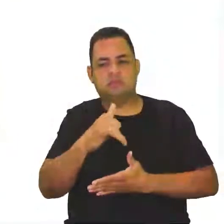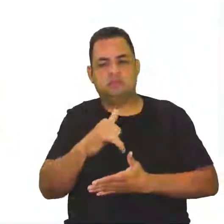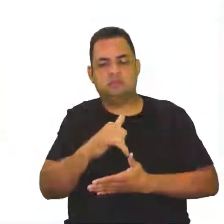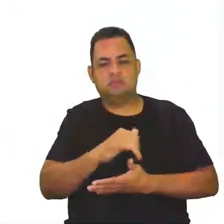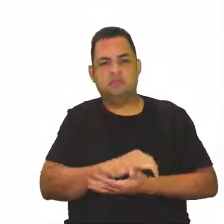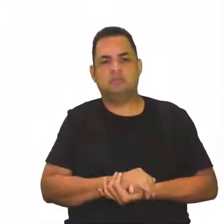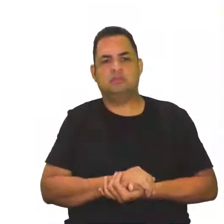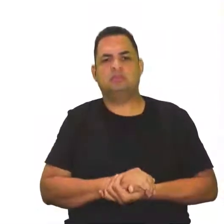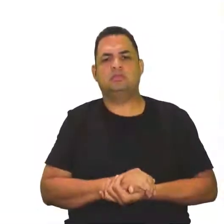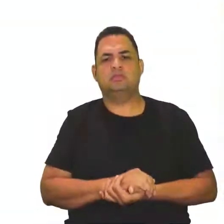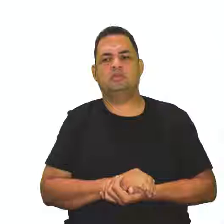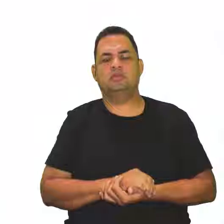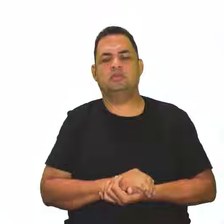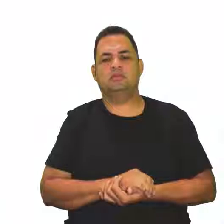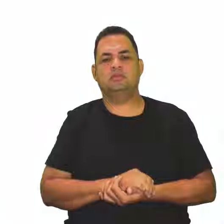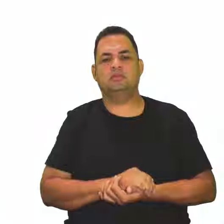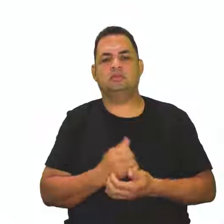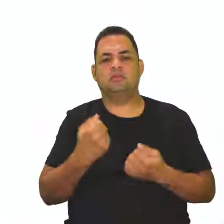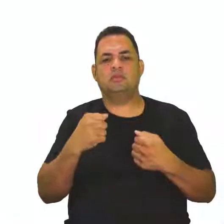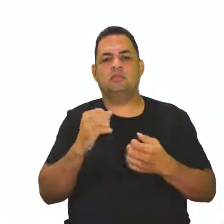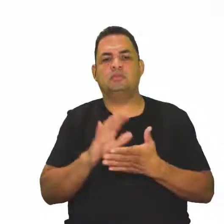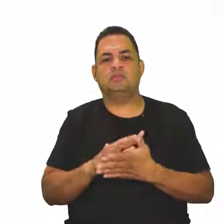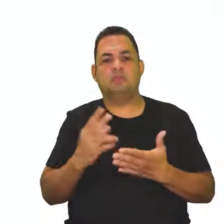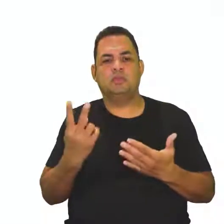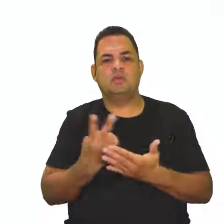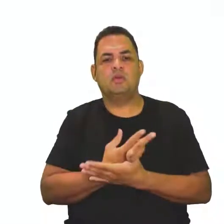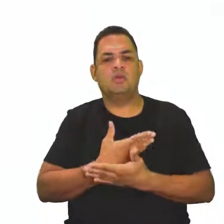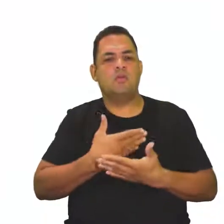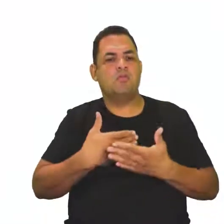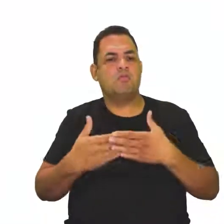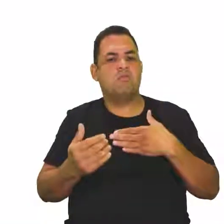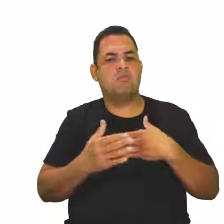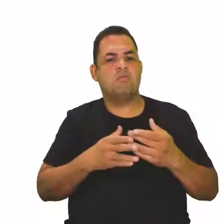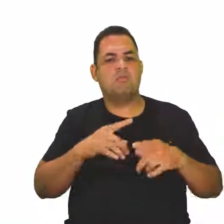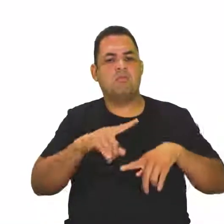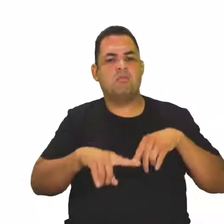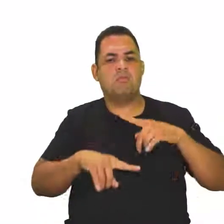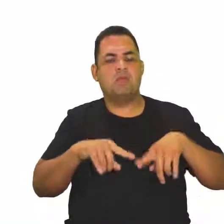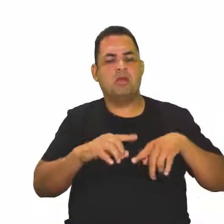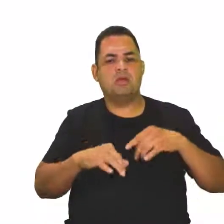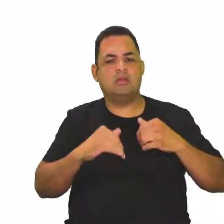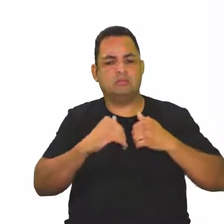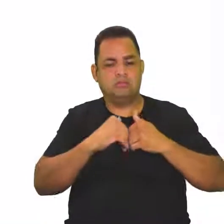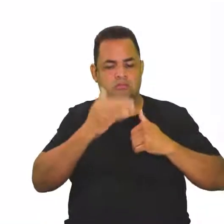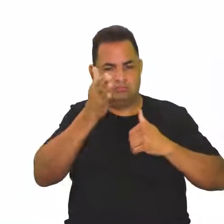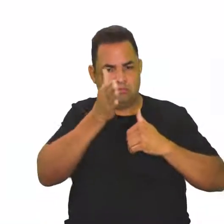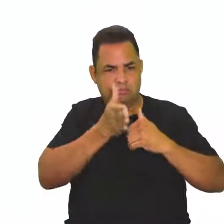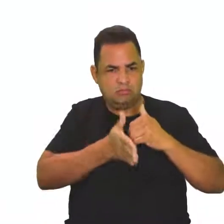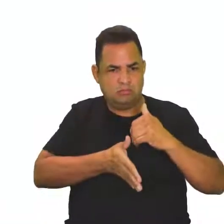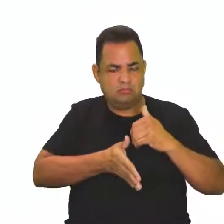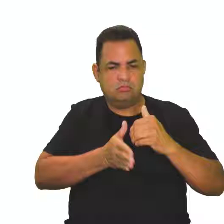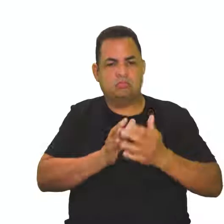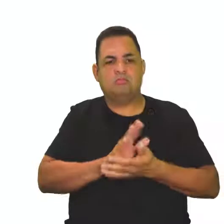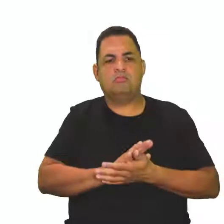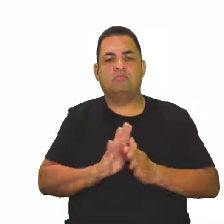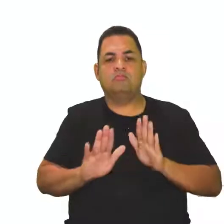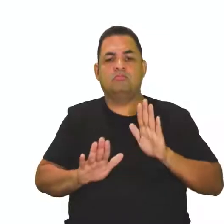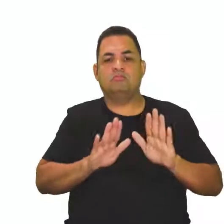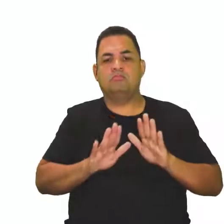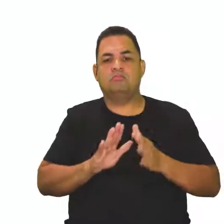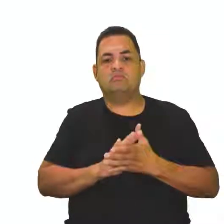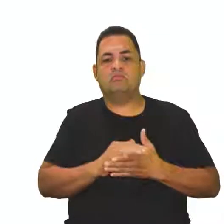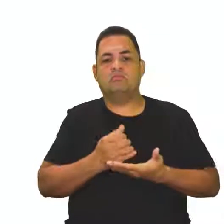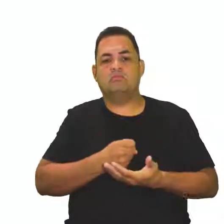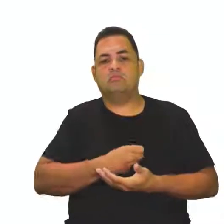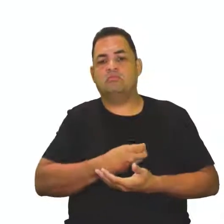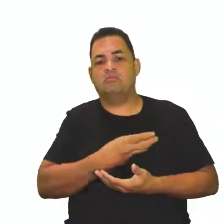falando? Esse fato pode acontecer com qualquer material isolante. Depende apenas